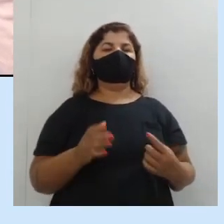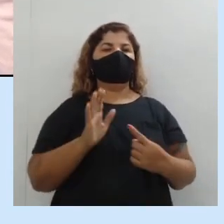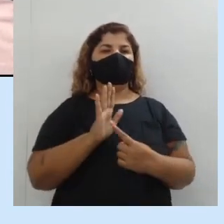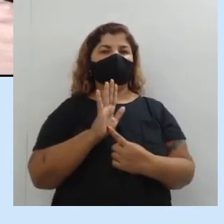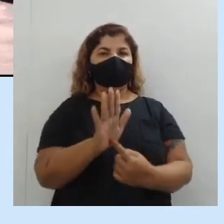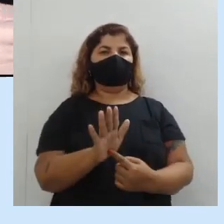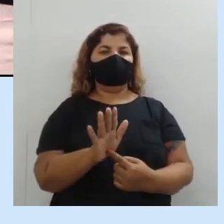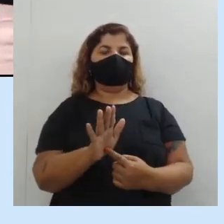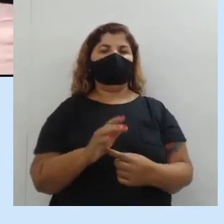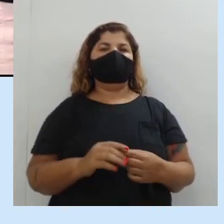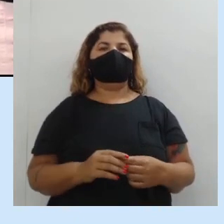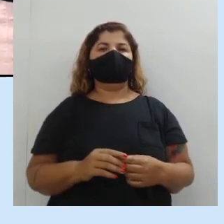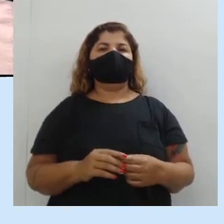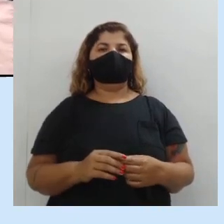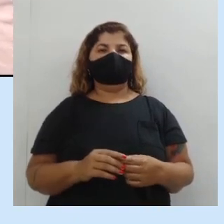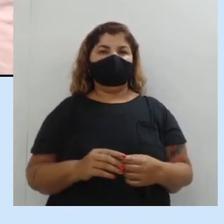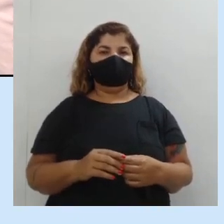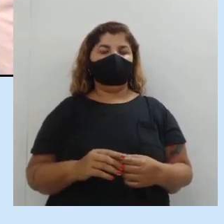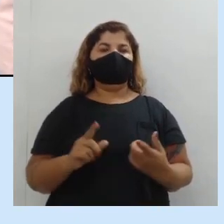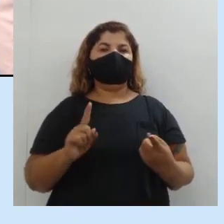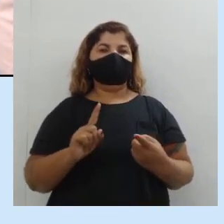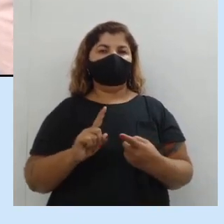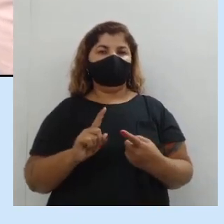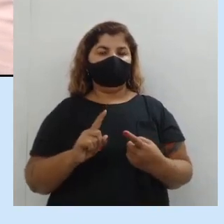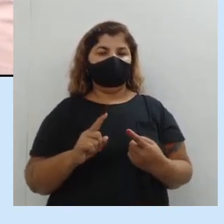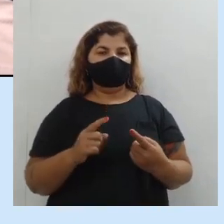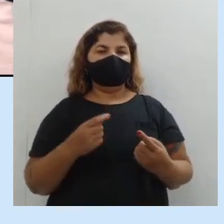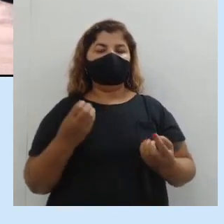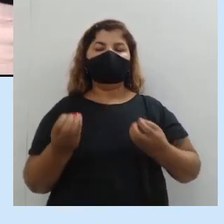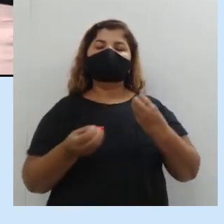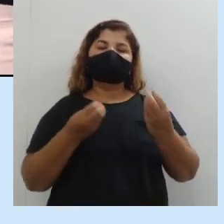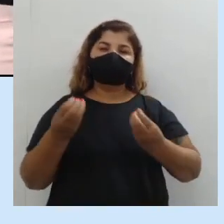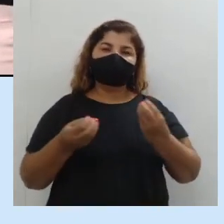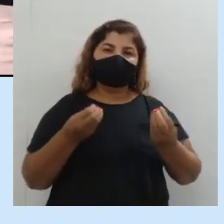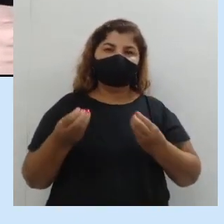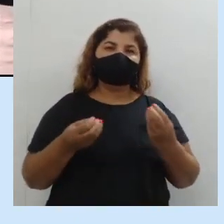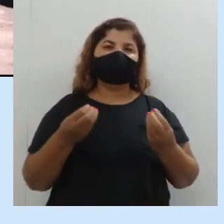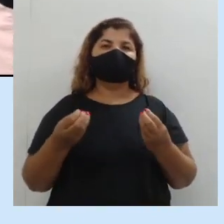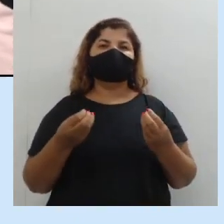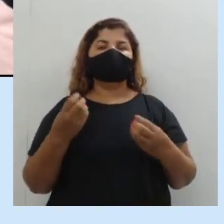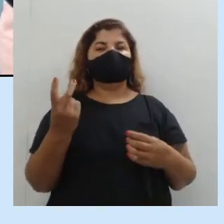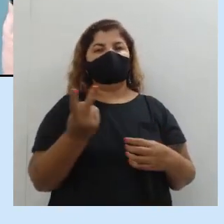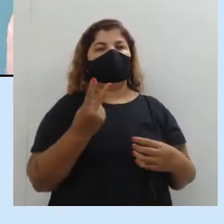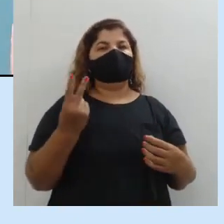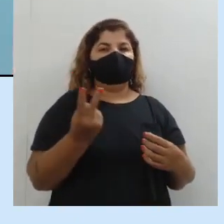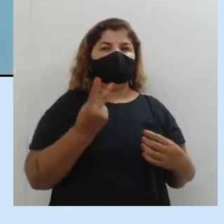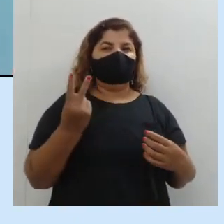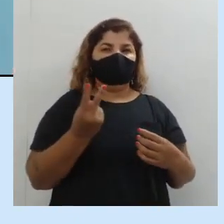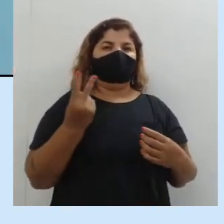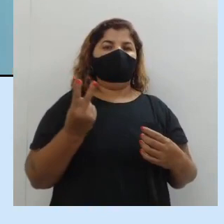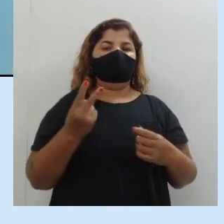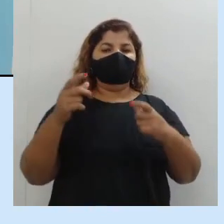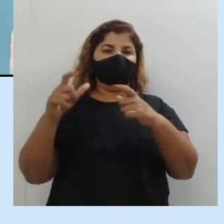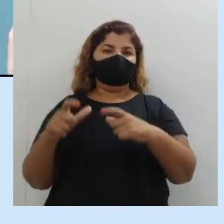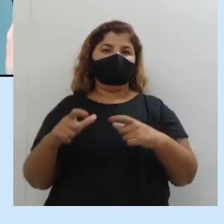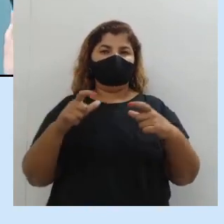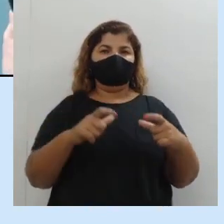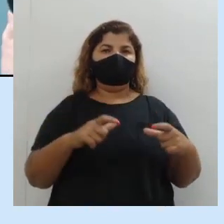traz, como nunca antes aconteceu, uma valorização de